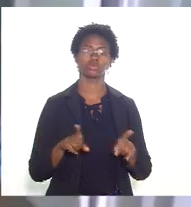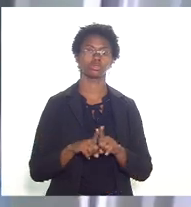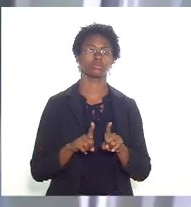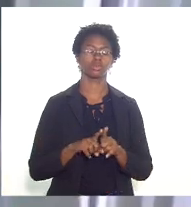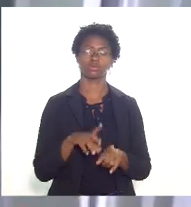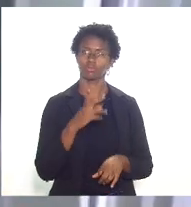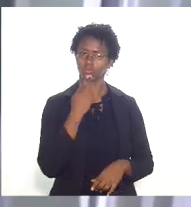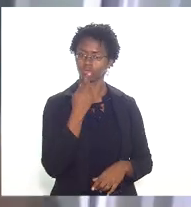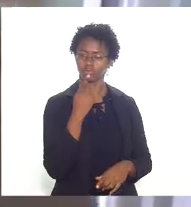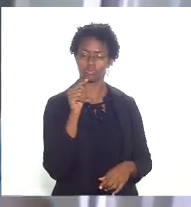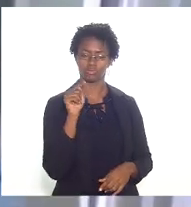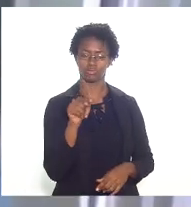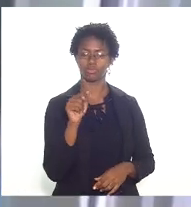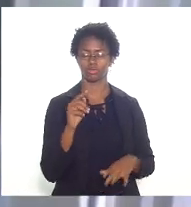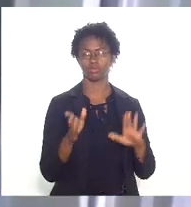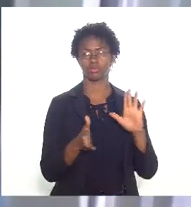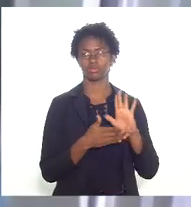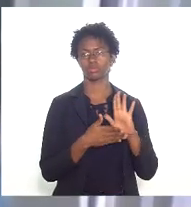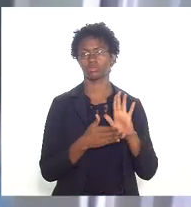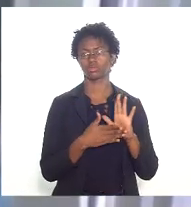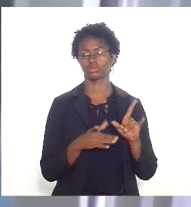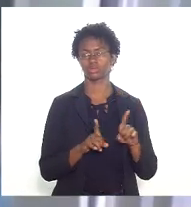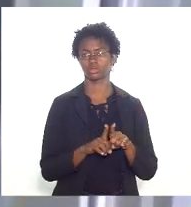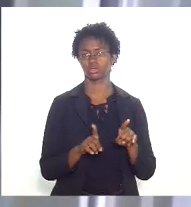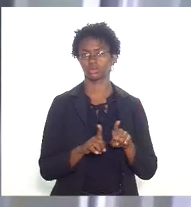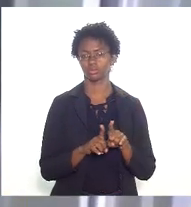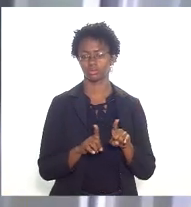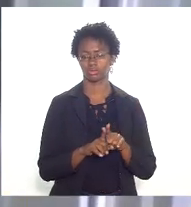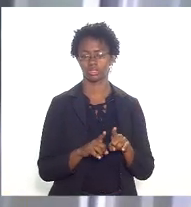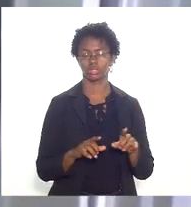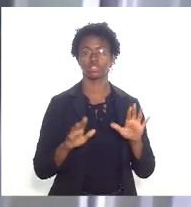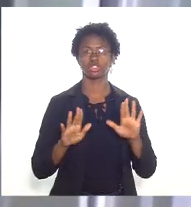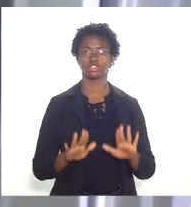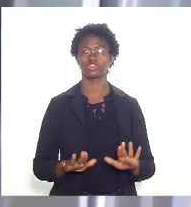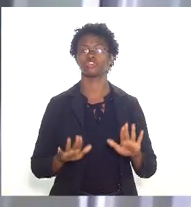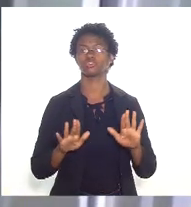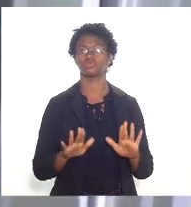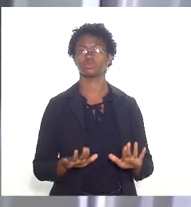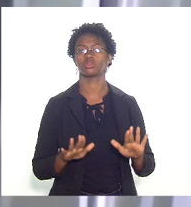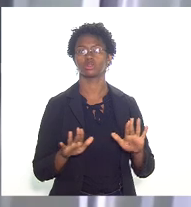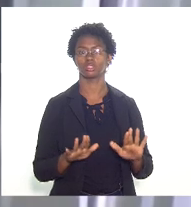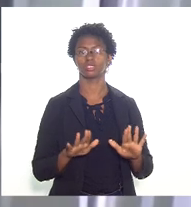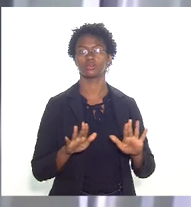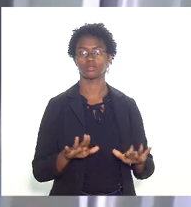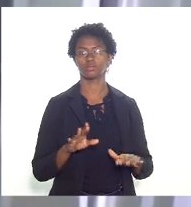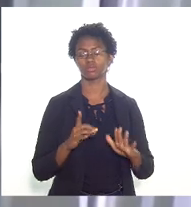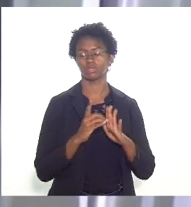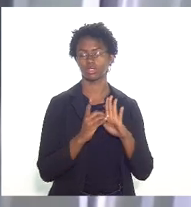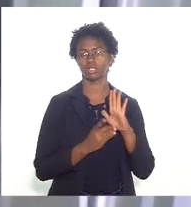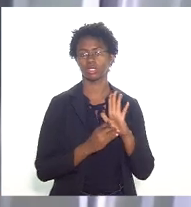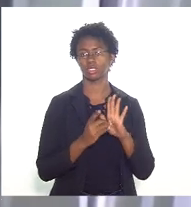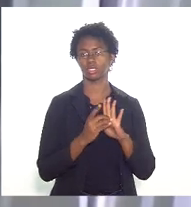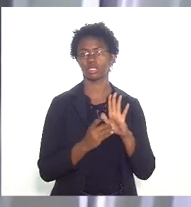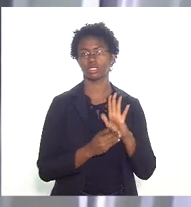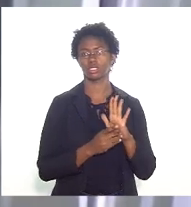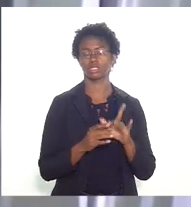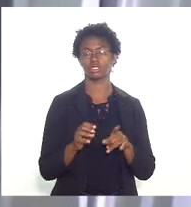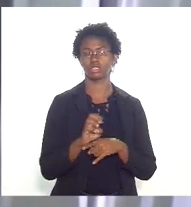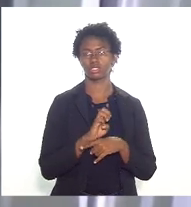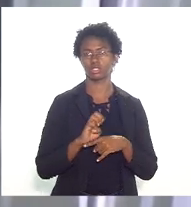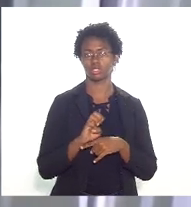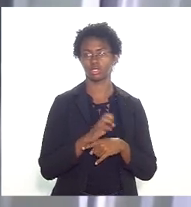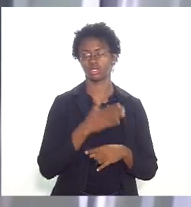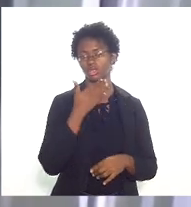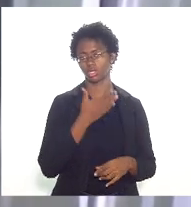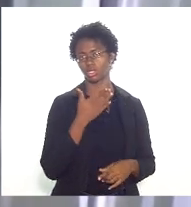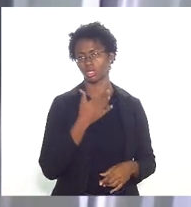também que se propõe também a sustar os efeitos do Decreto Estadual de dezembro